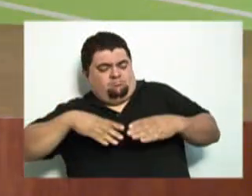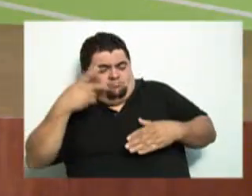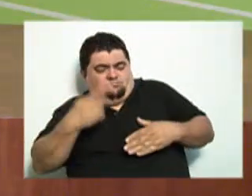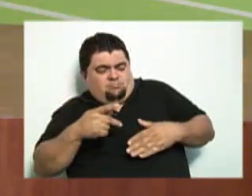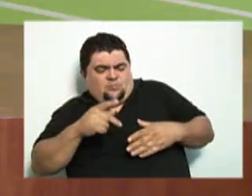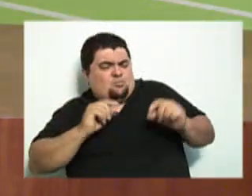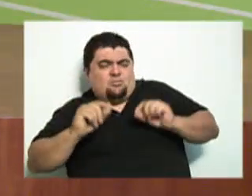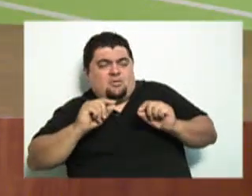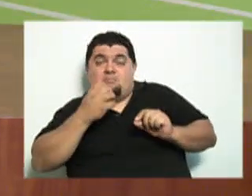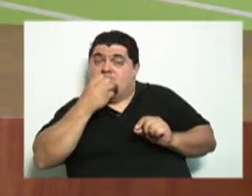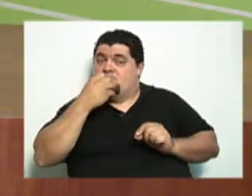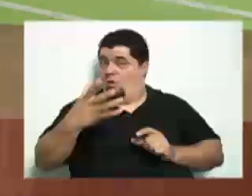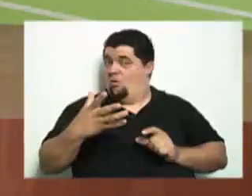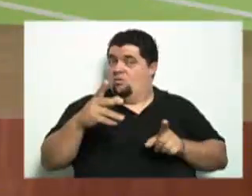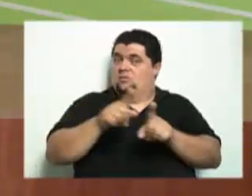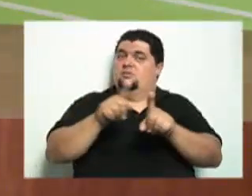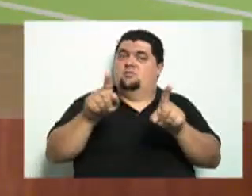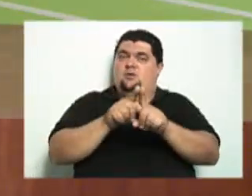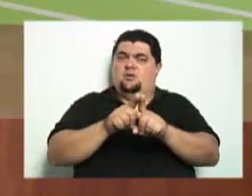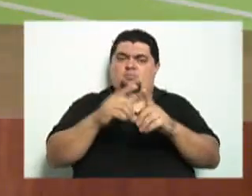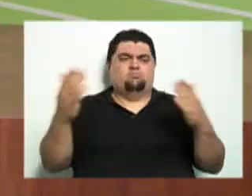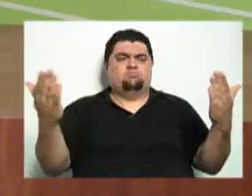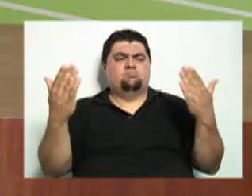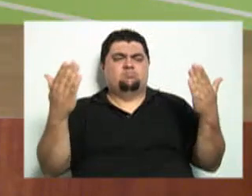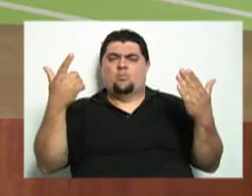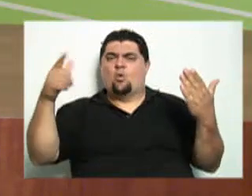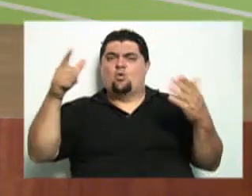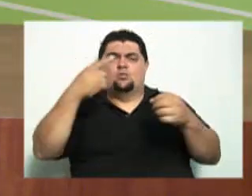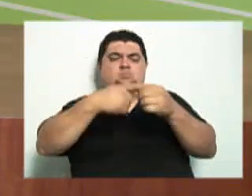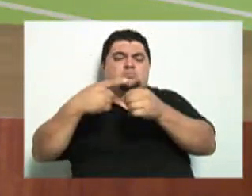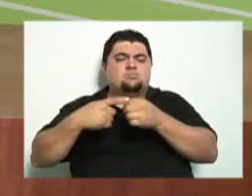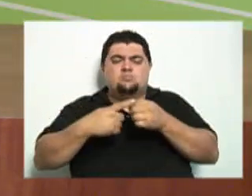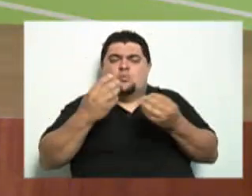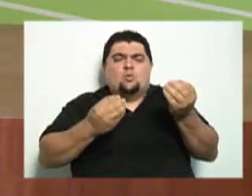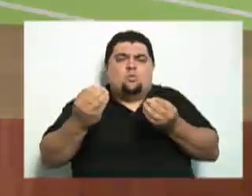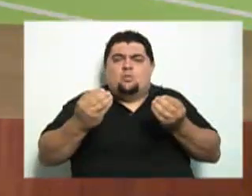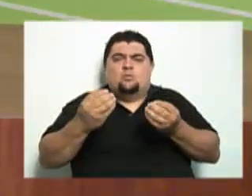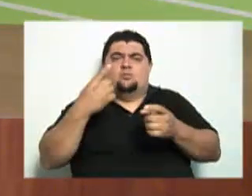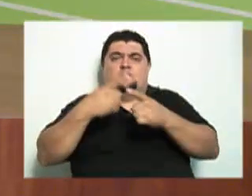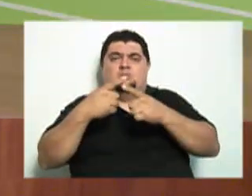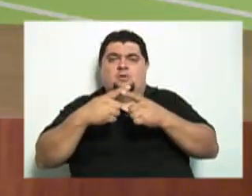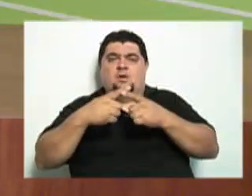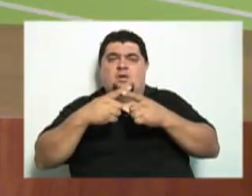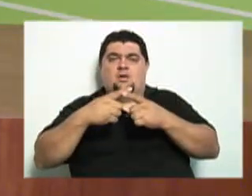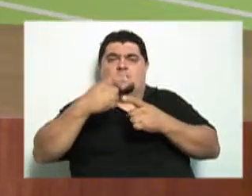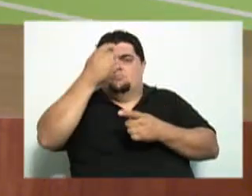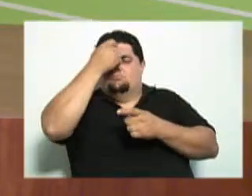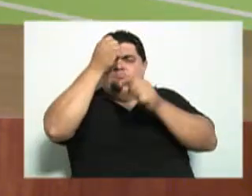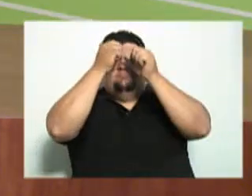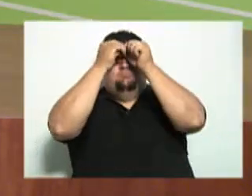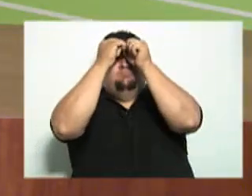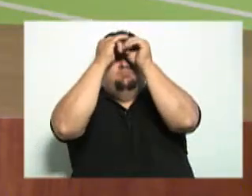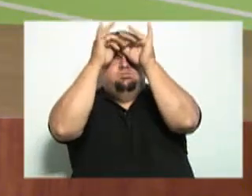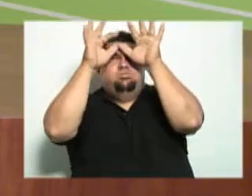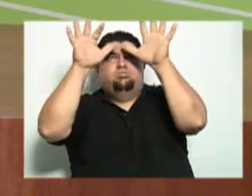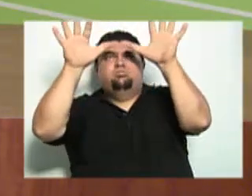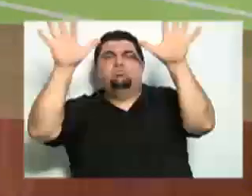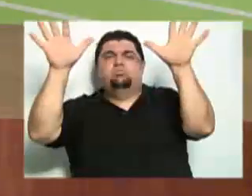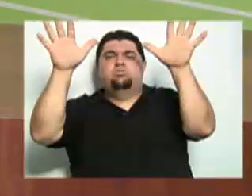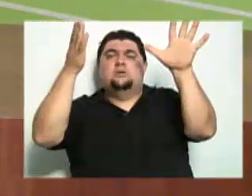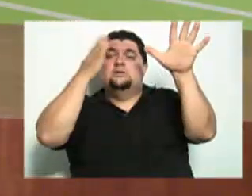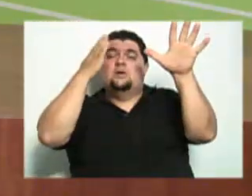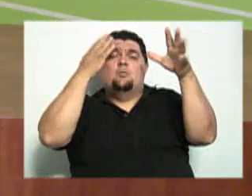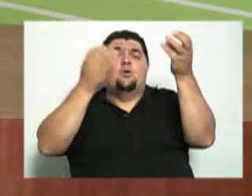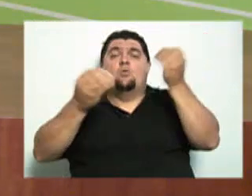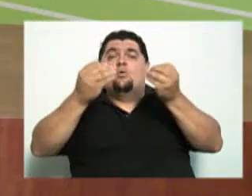bem, fazer uma comparação com os outros municípios do estado, para você ter mais clareza em termos de guiar, de